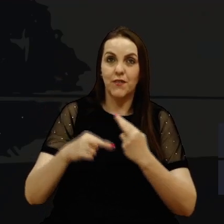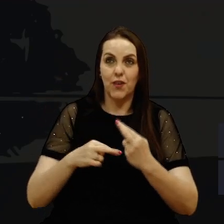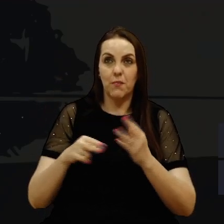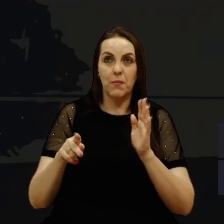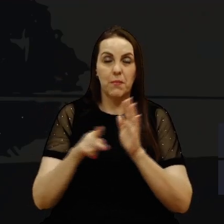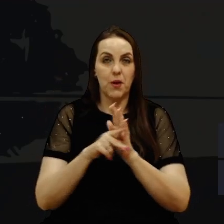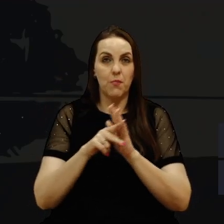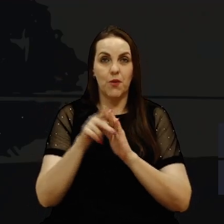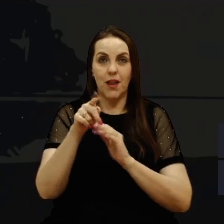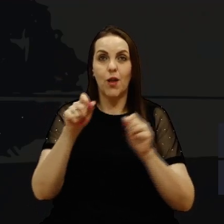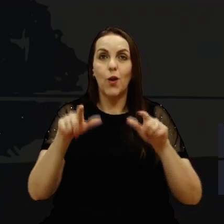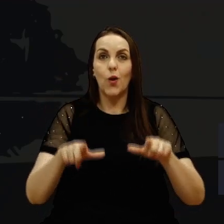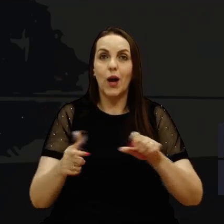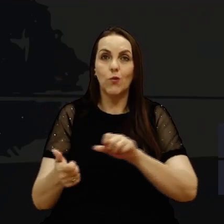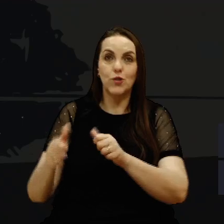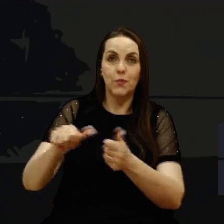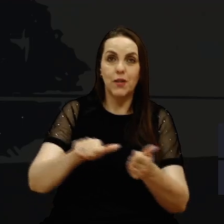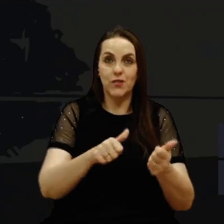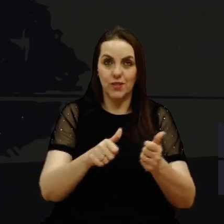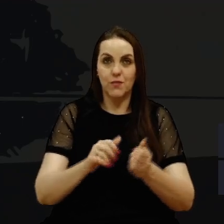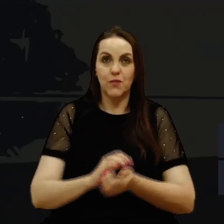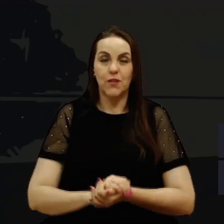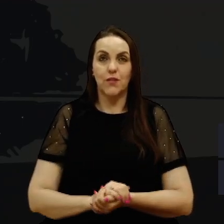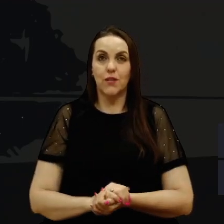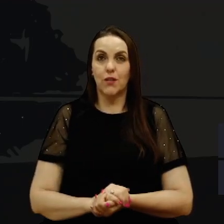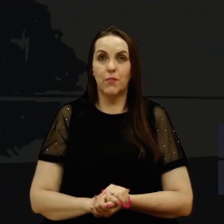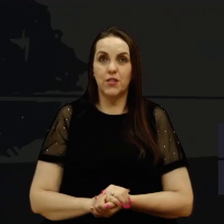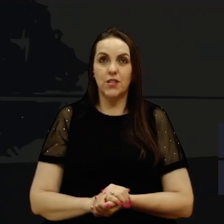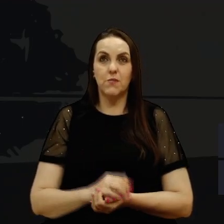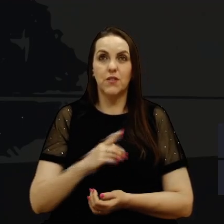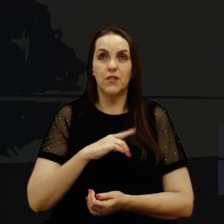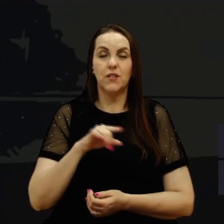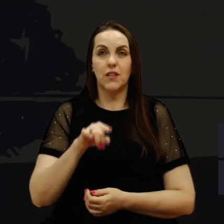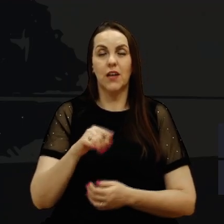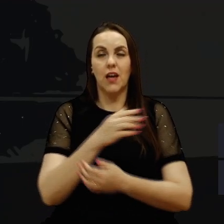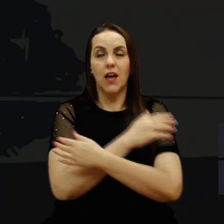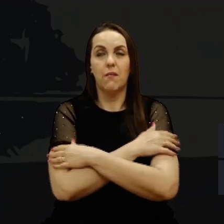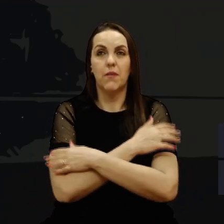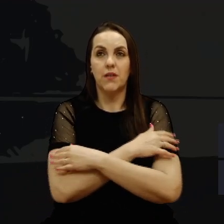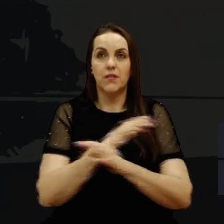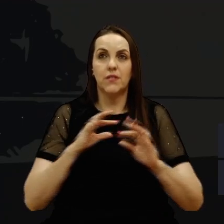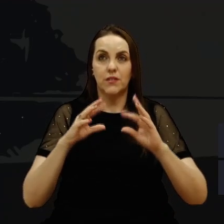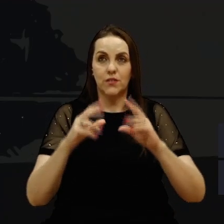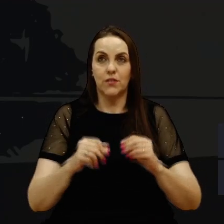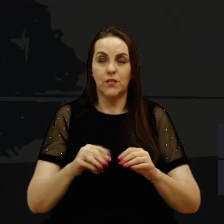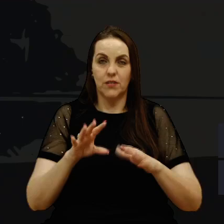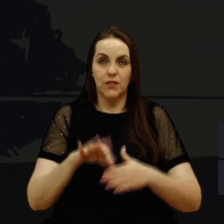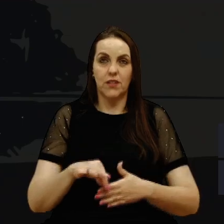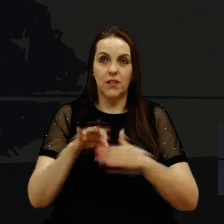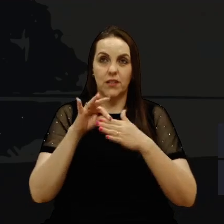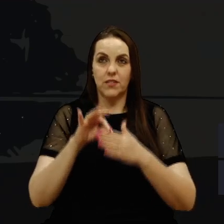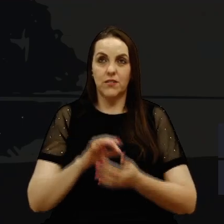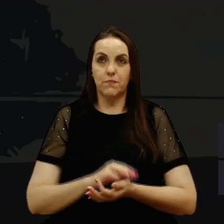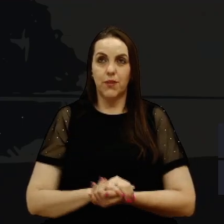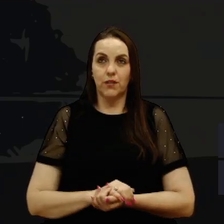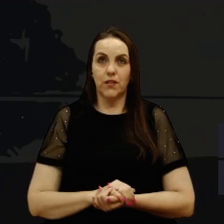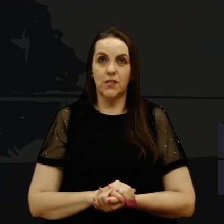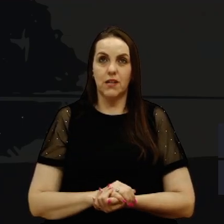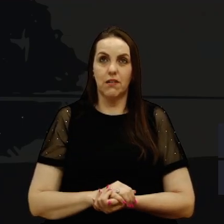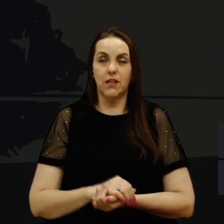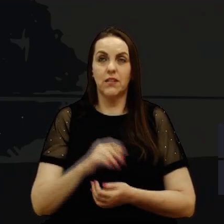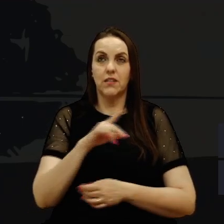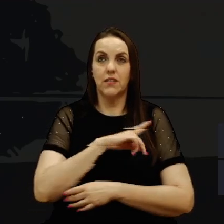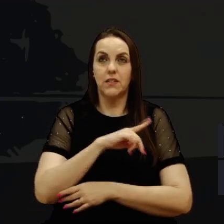batistério. Também quero mandar um abraço aqui para todas as lideranças, em especial o nosso